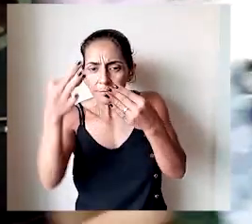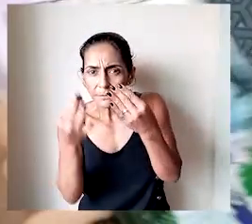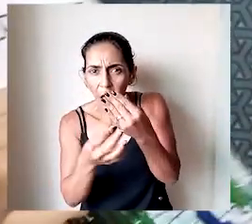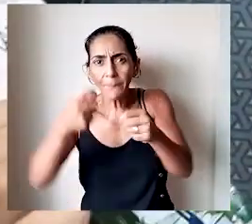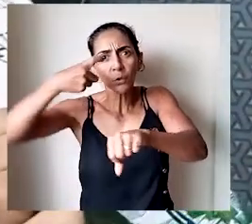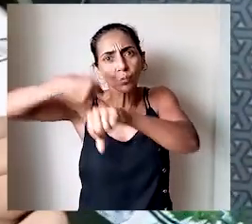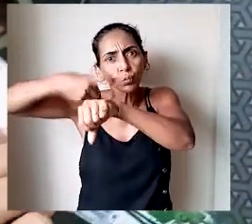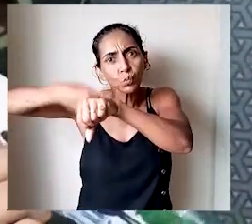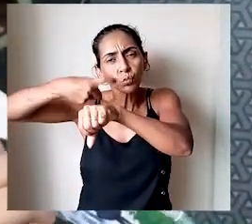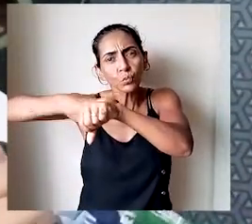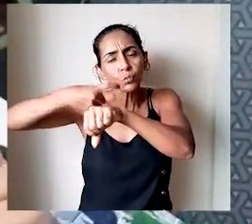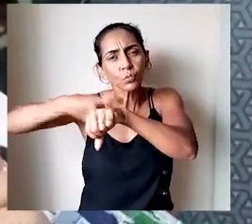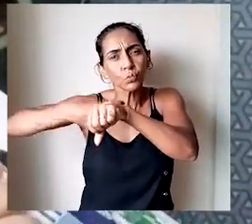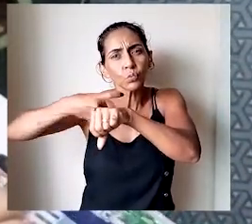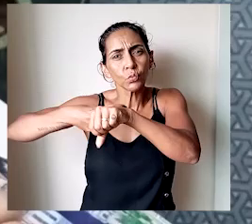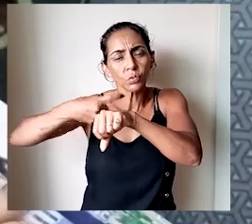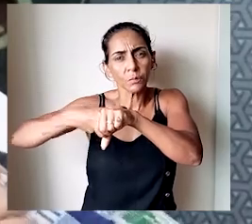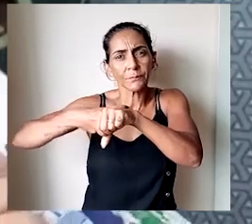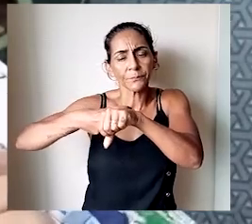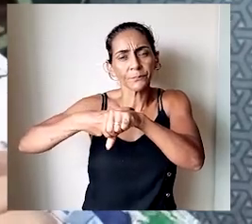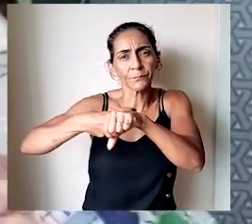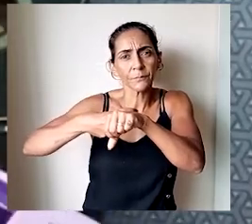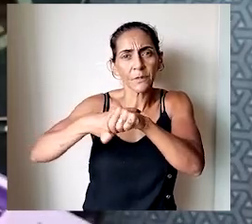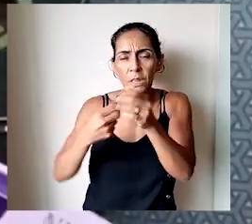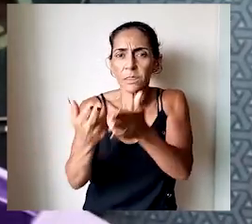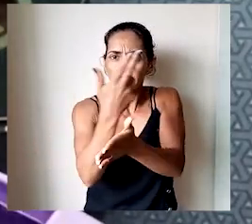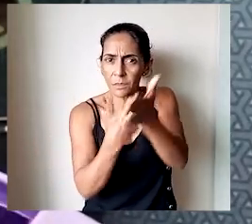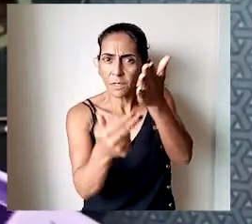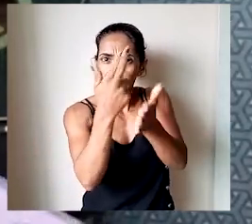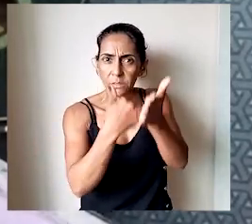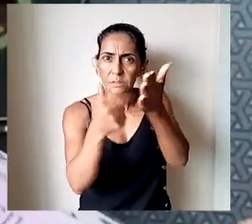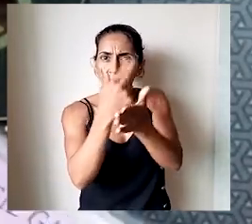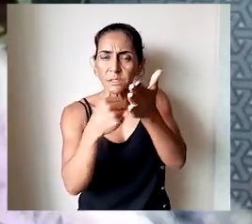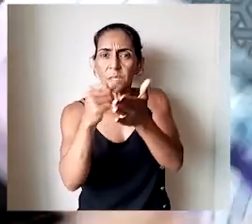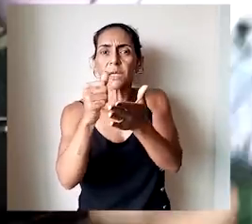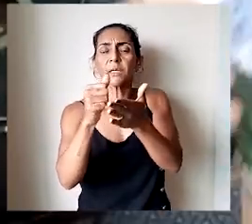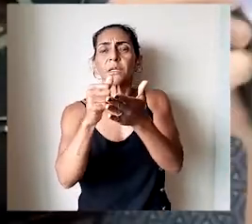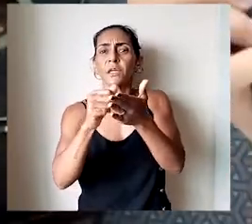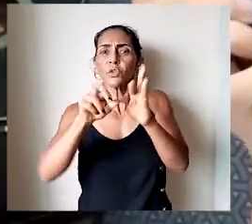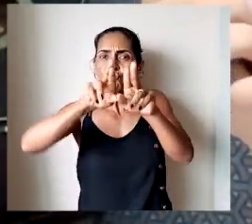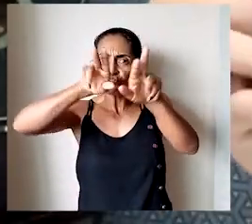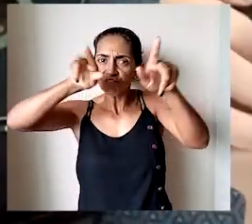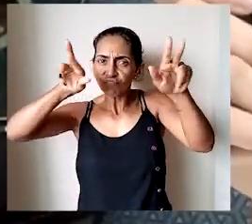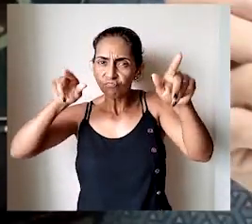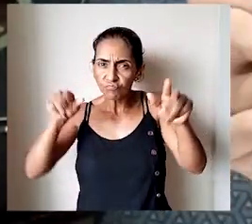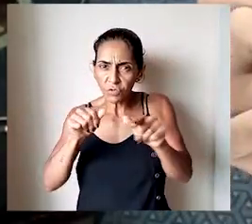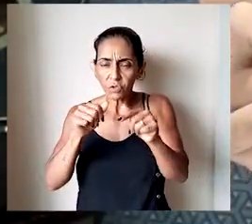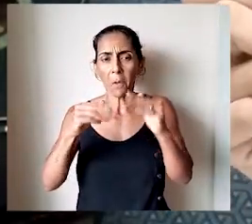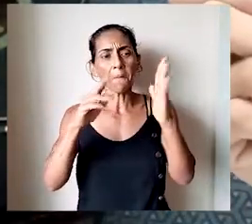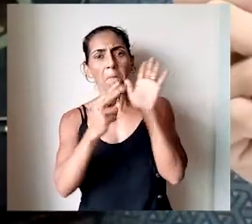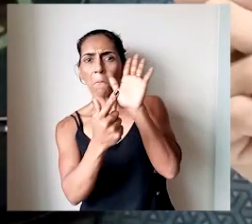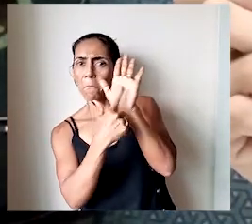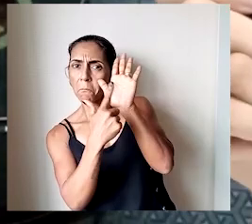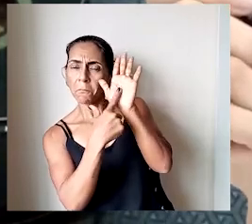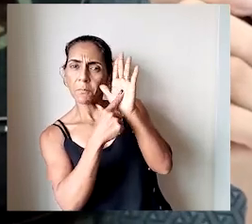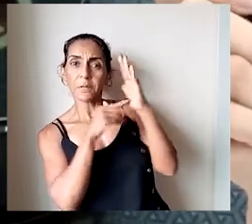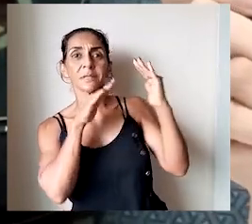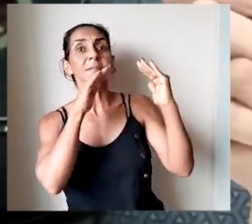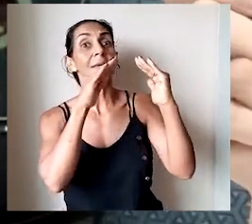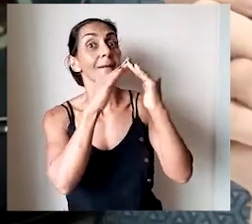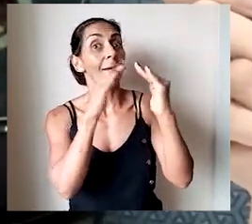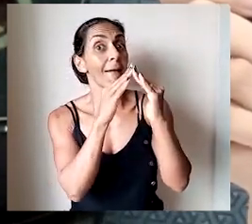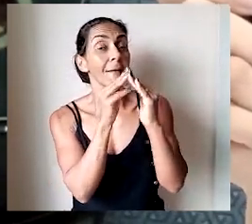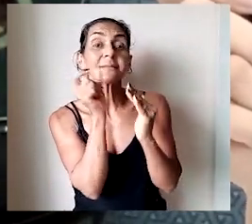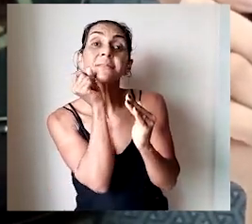Essa ilustração aqui, ela é do Chris Riddle e ela mostra aí a casa onde se passa a história de Coraline,